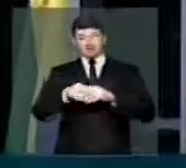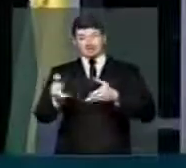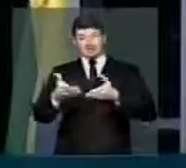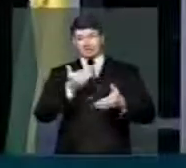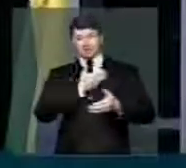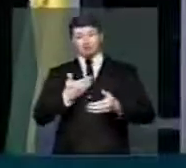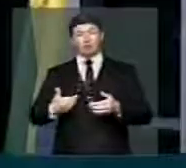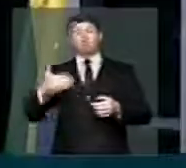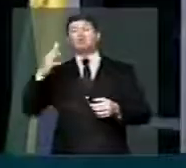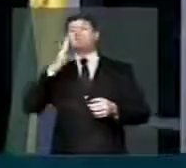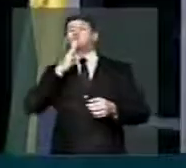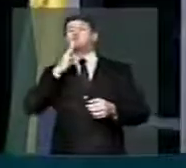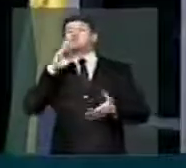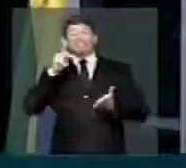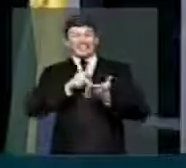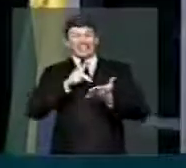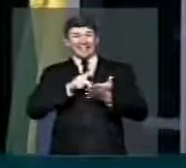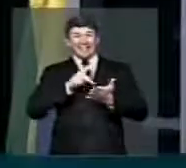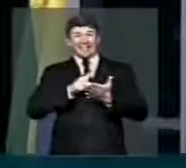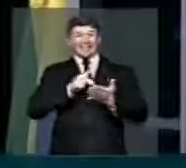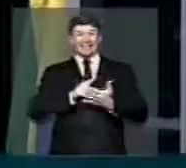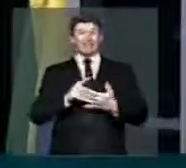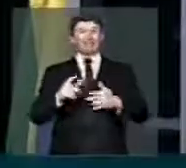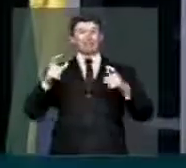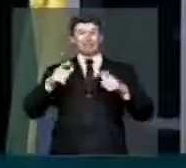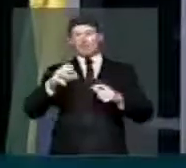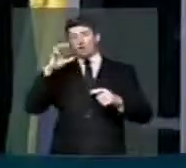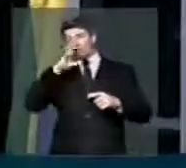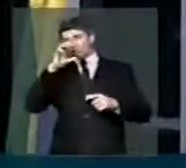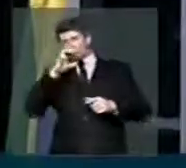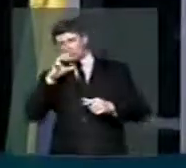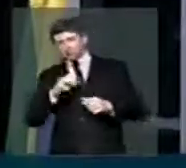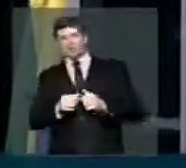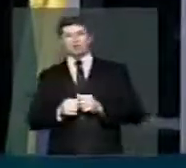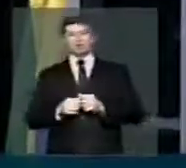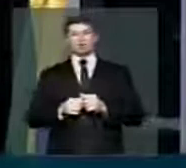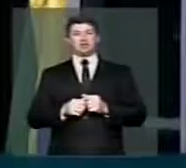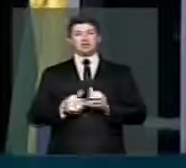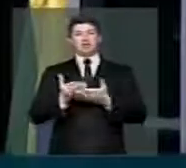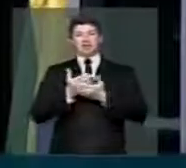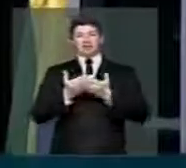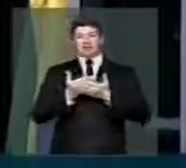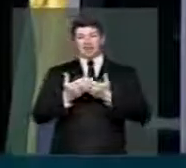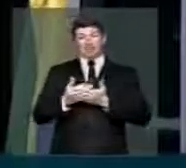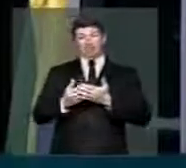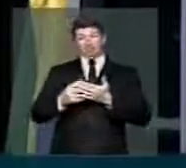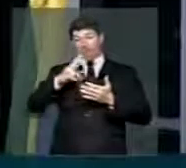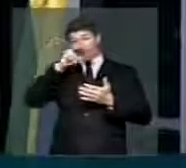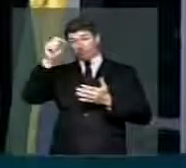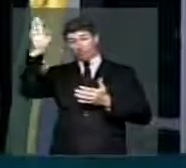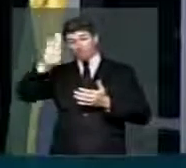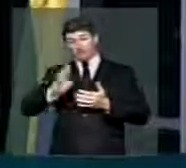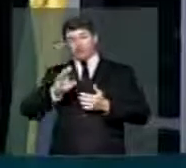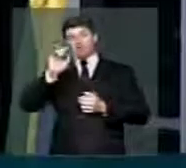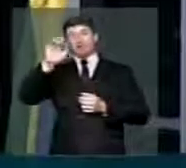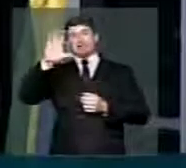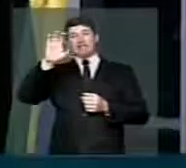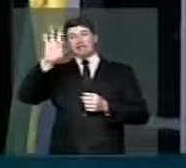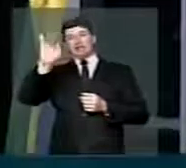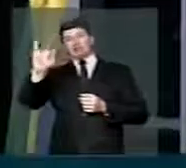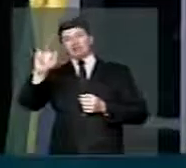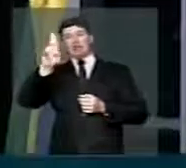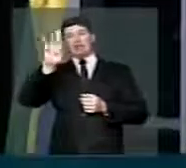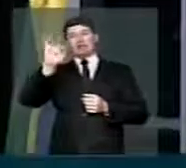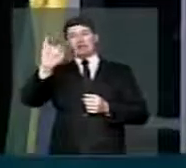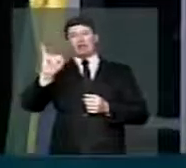público e conhece a realidade das urgências, das emergências, da terapia intensiva desse país. Não é